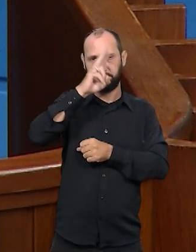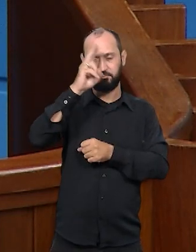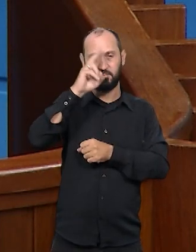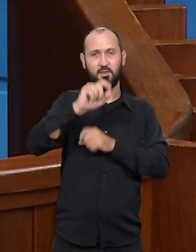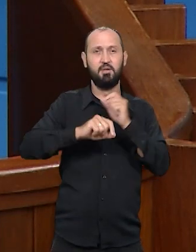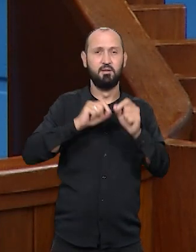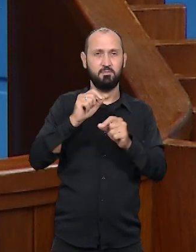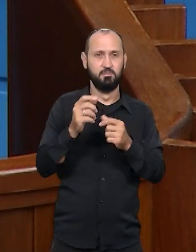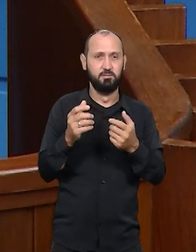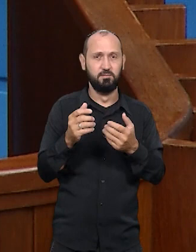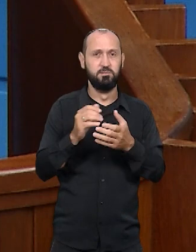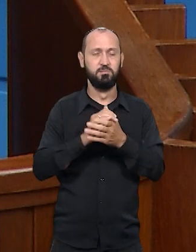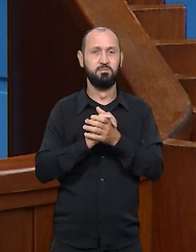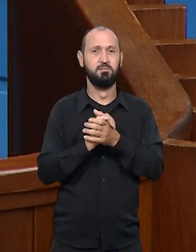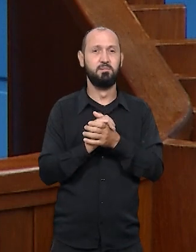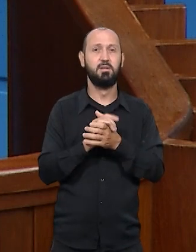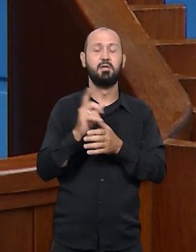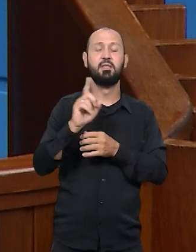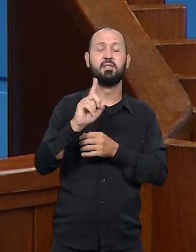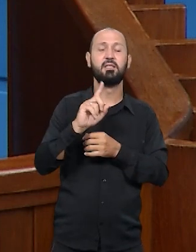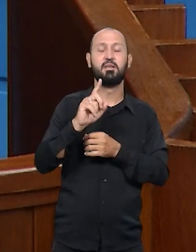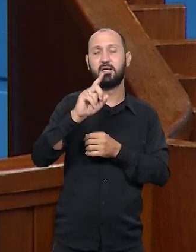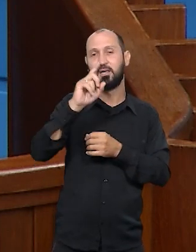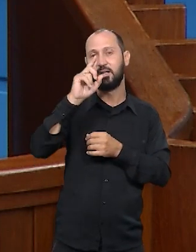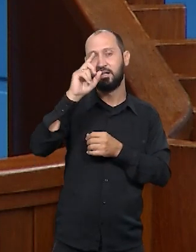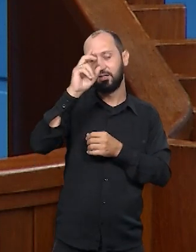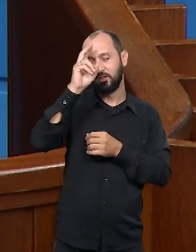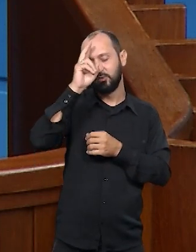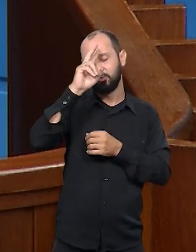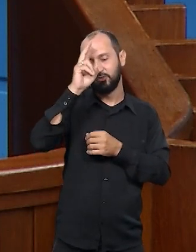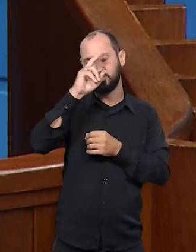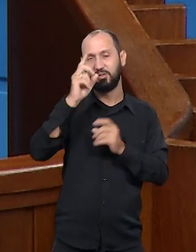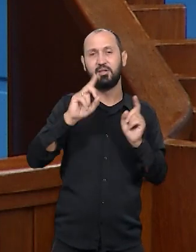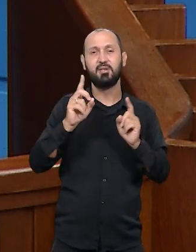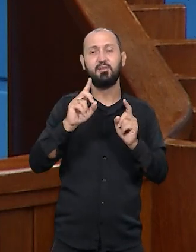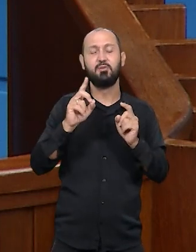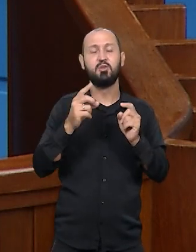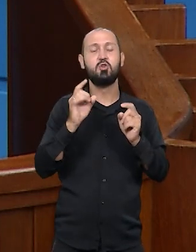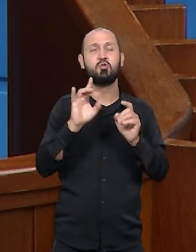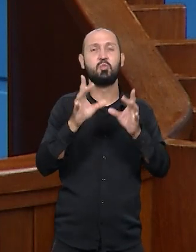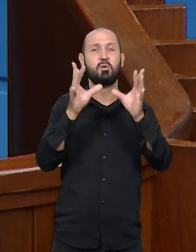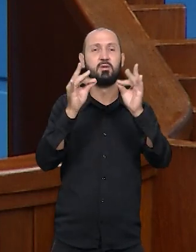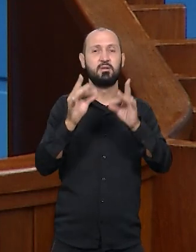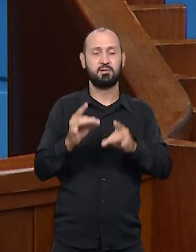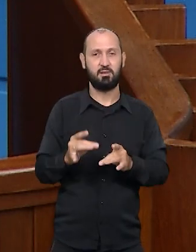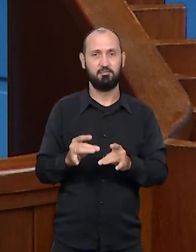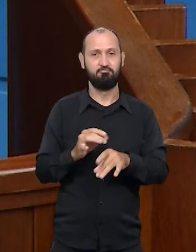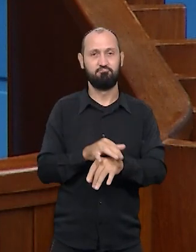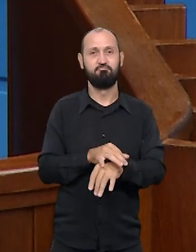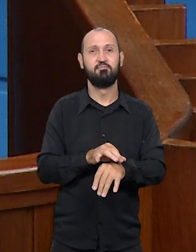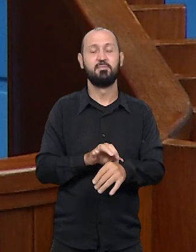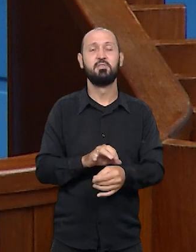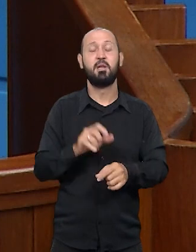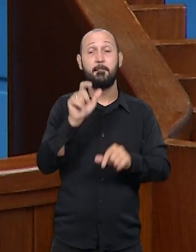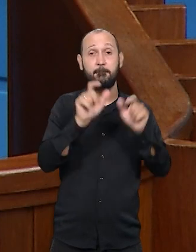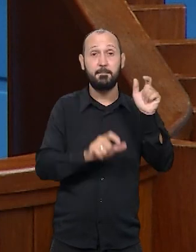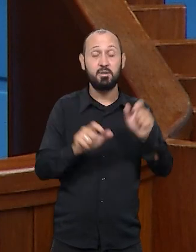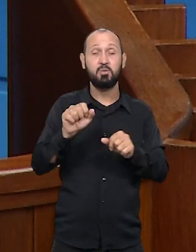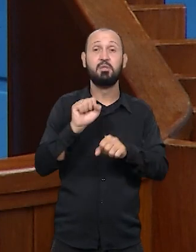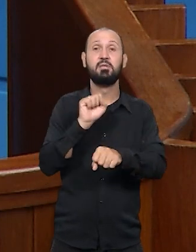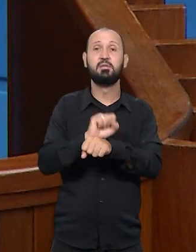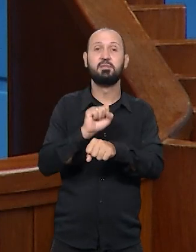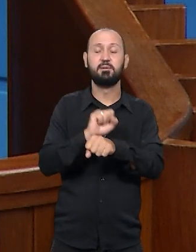eu conheci histórias histórias e que não foi algo pontual